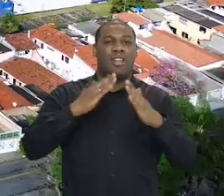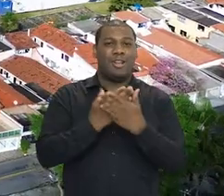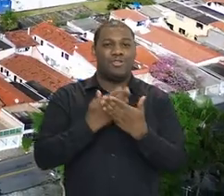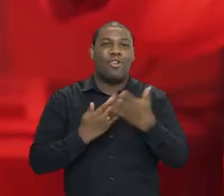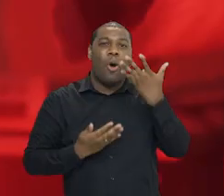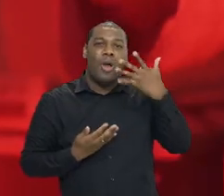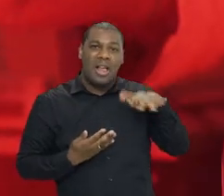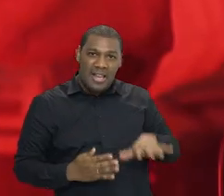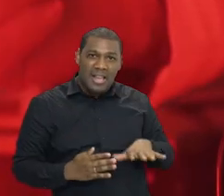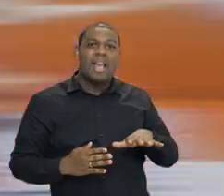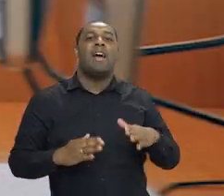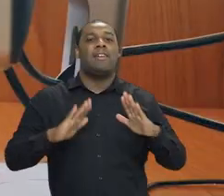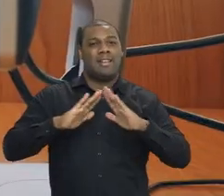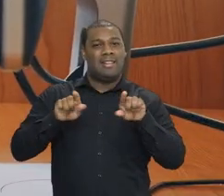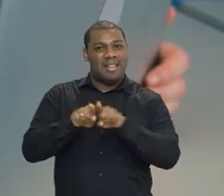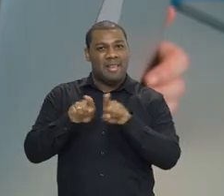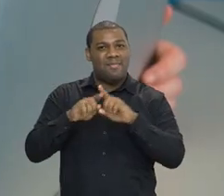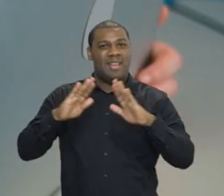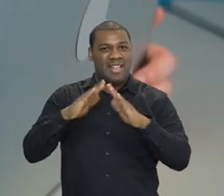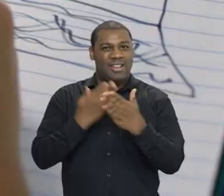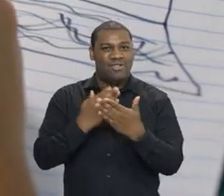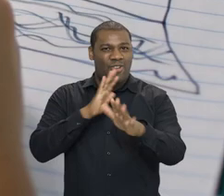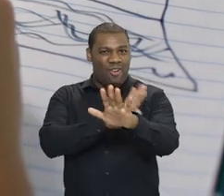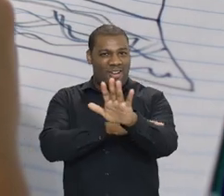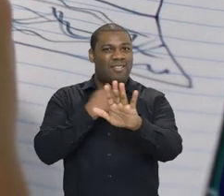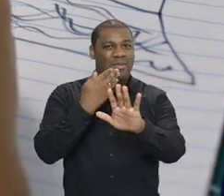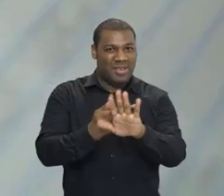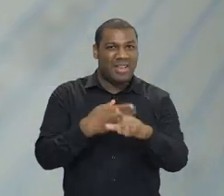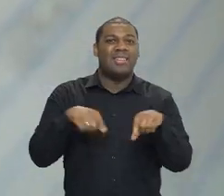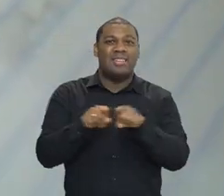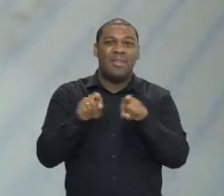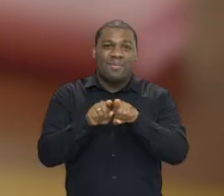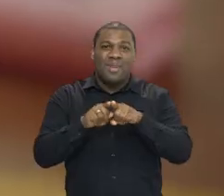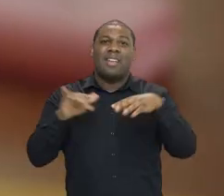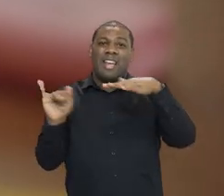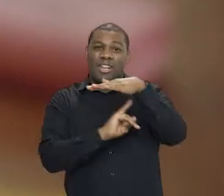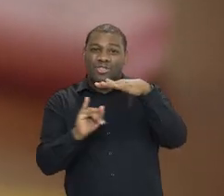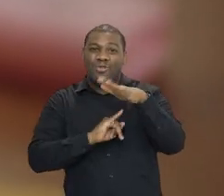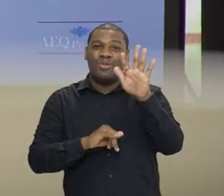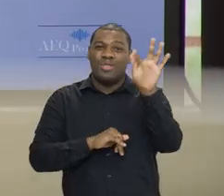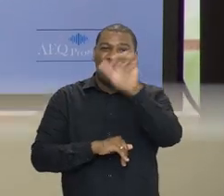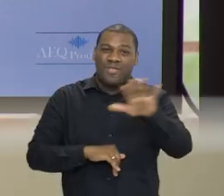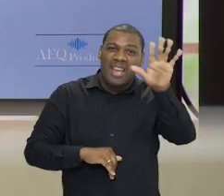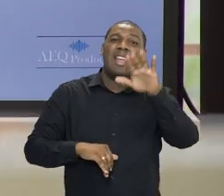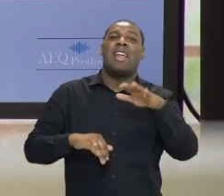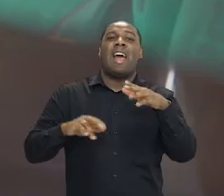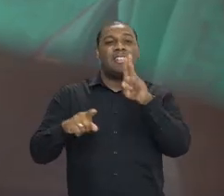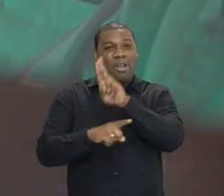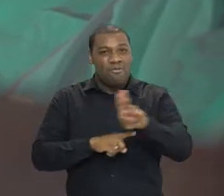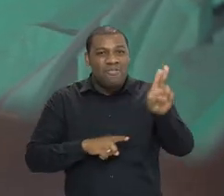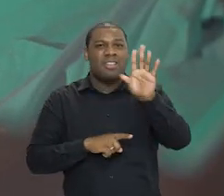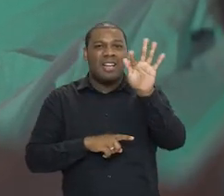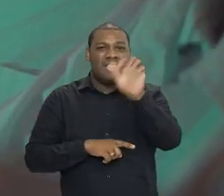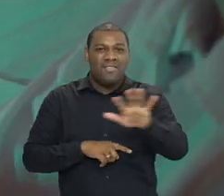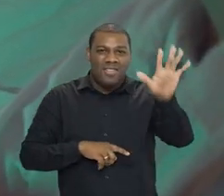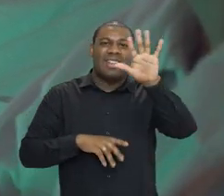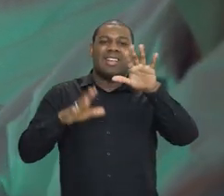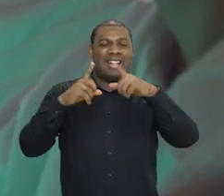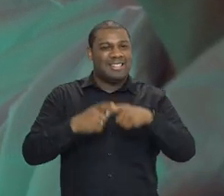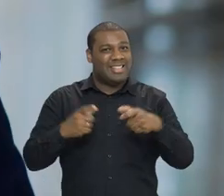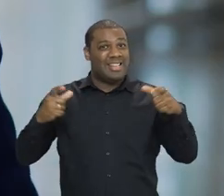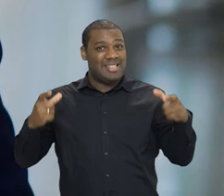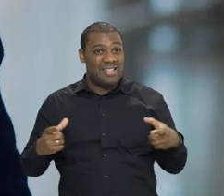à pós-graduação, passando pela escola em tempo integral e a expansão da rede de institutos e universidades federais.